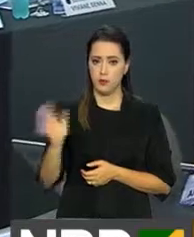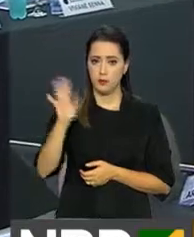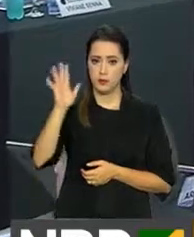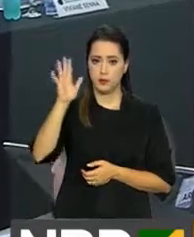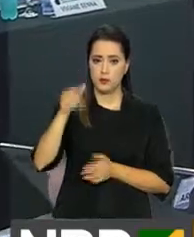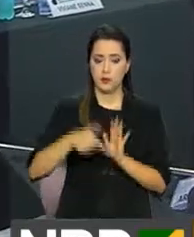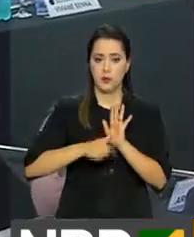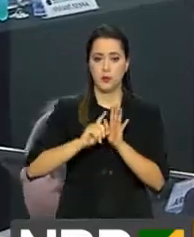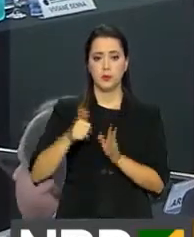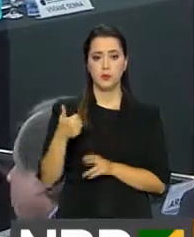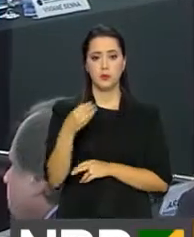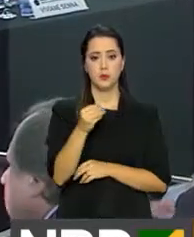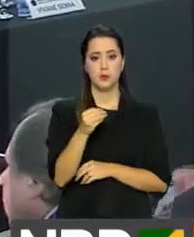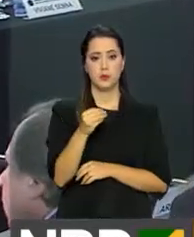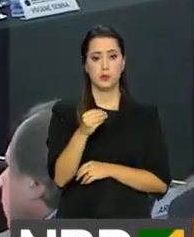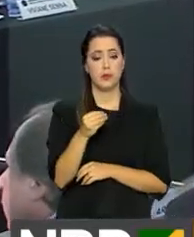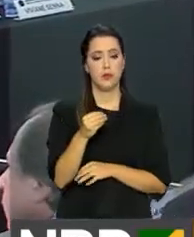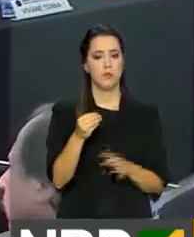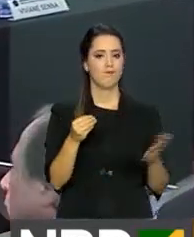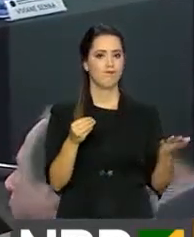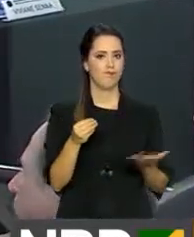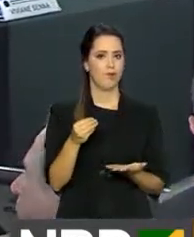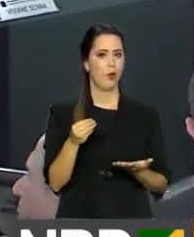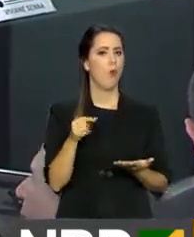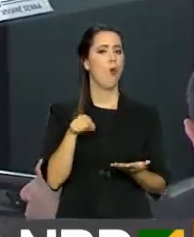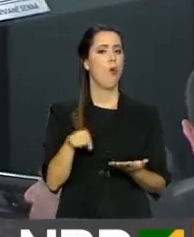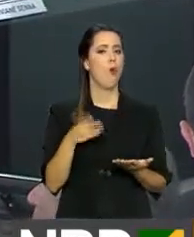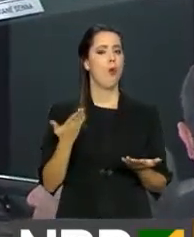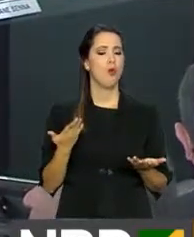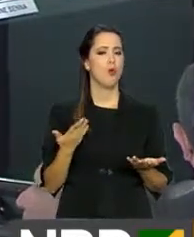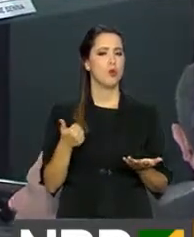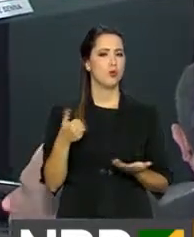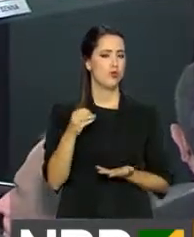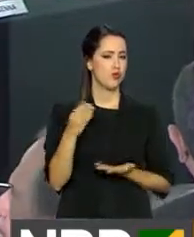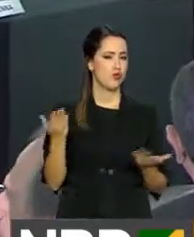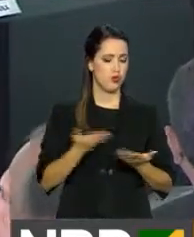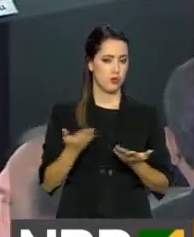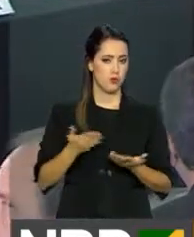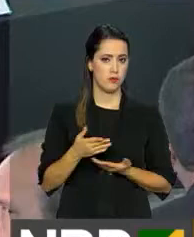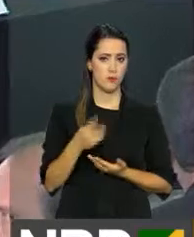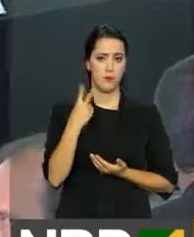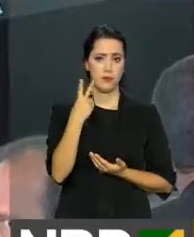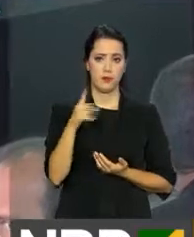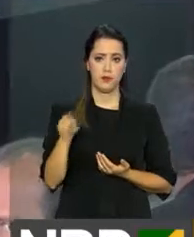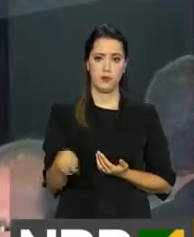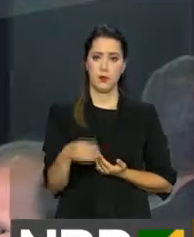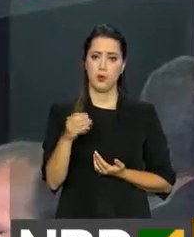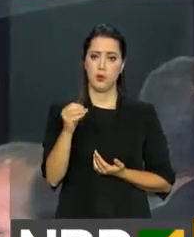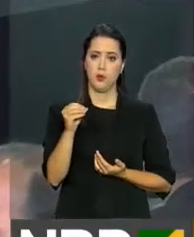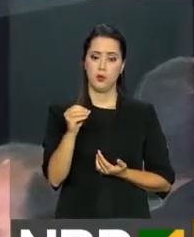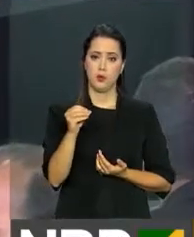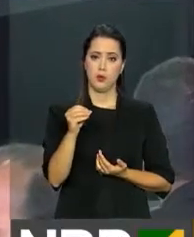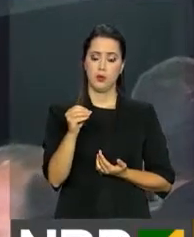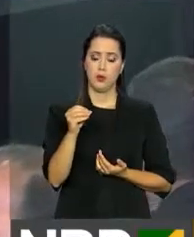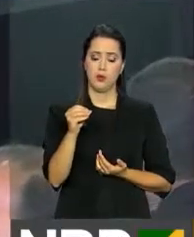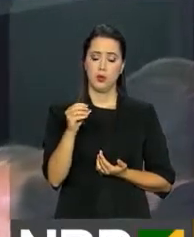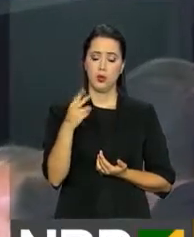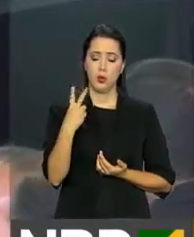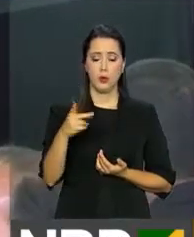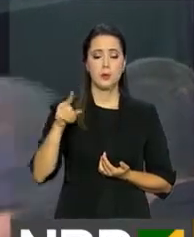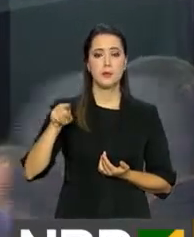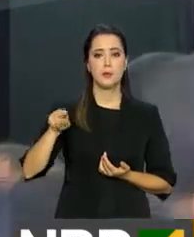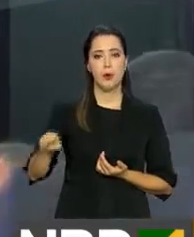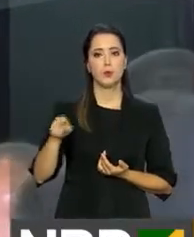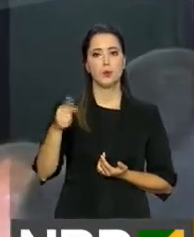estava em 10 dois dígitos hoje está precisamente hoje em 2.7 portanto uma